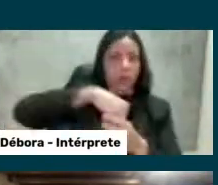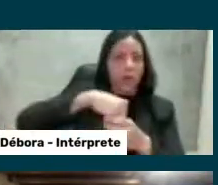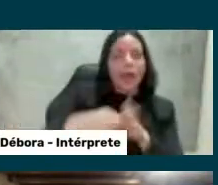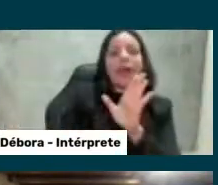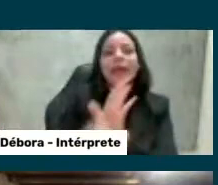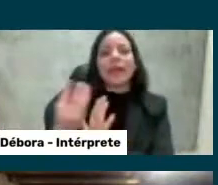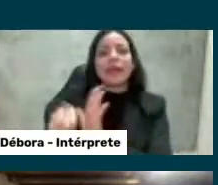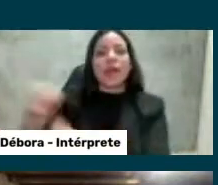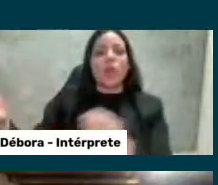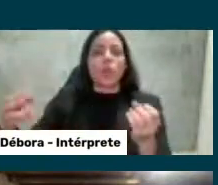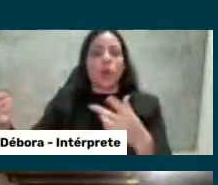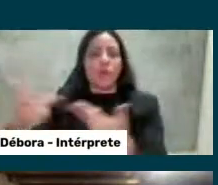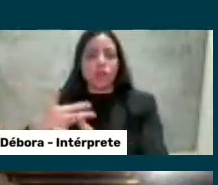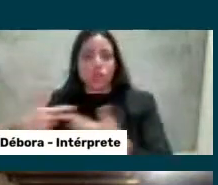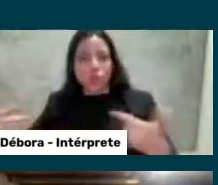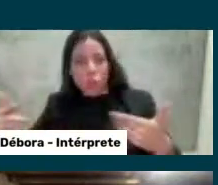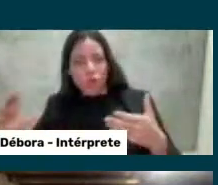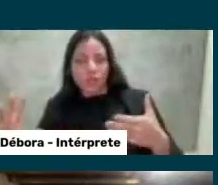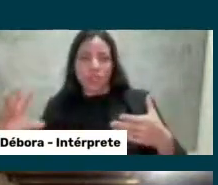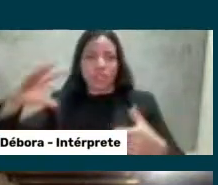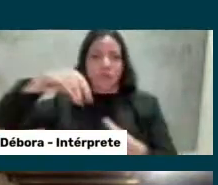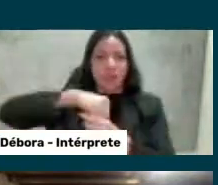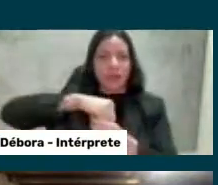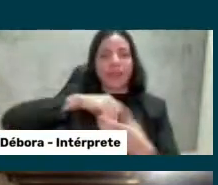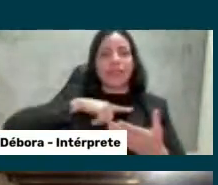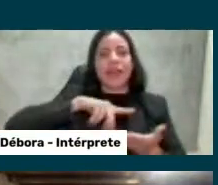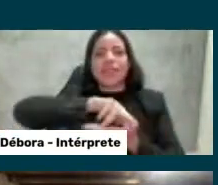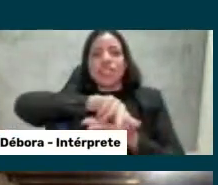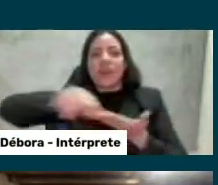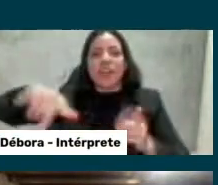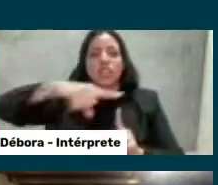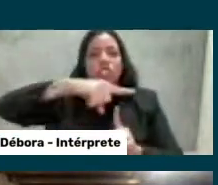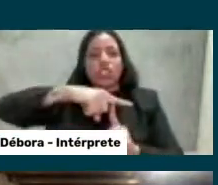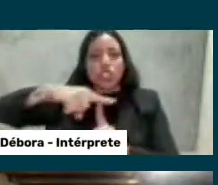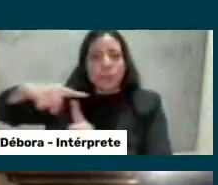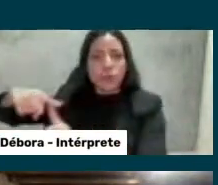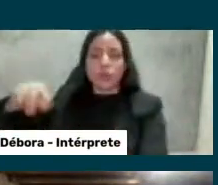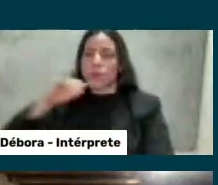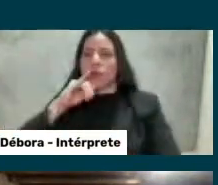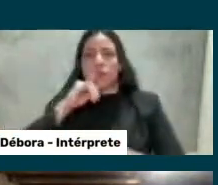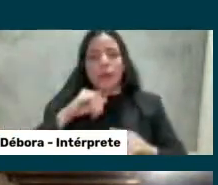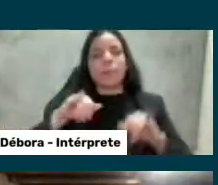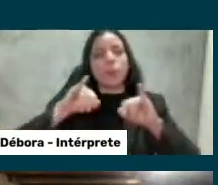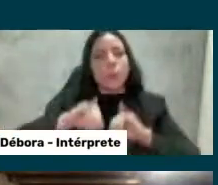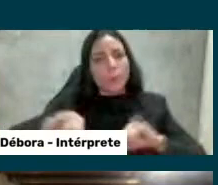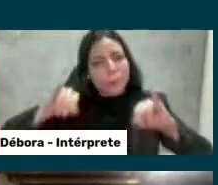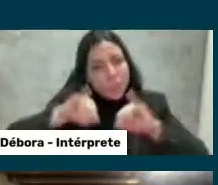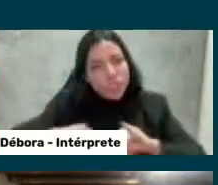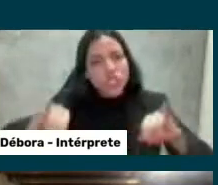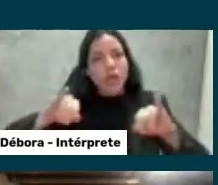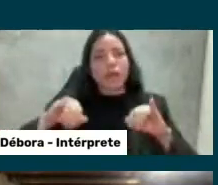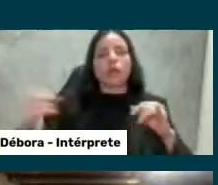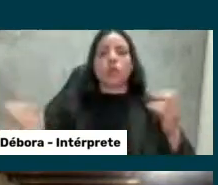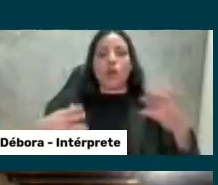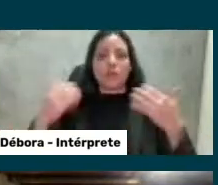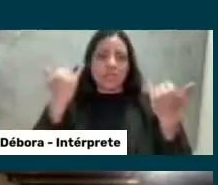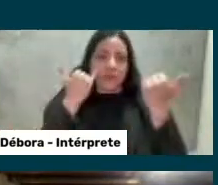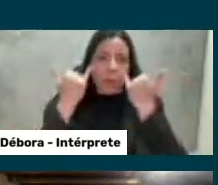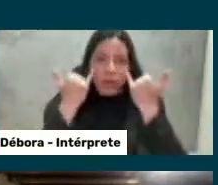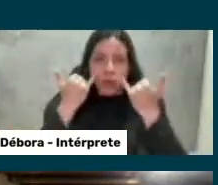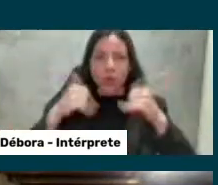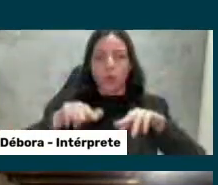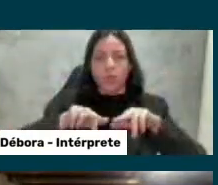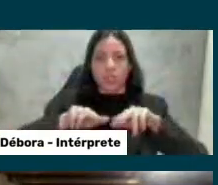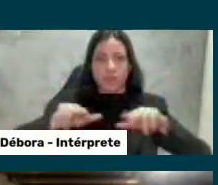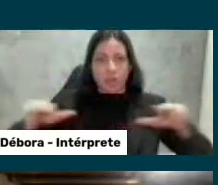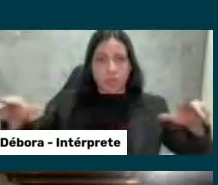a partir de diferentes tipos de mídia de informação, né? Com isso, a gente